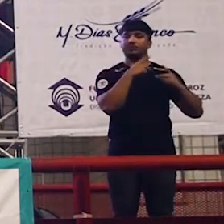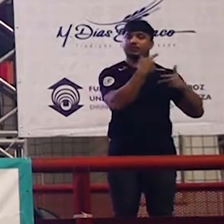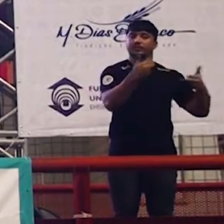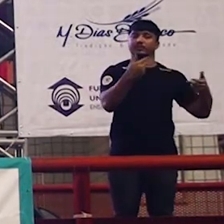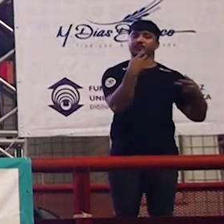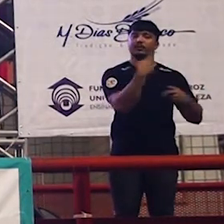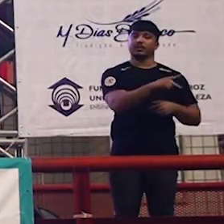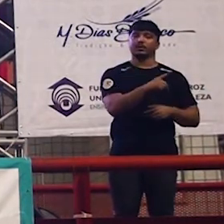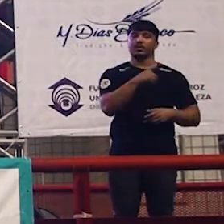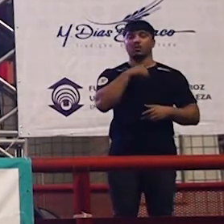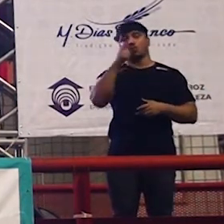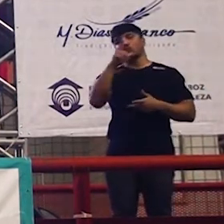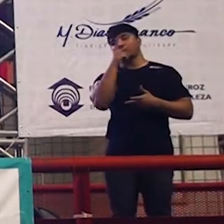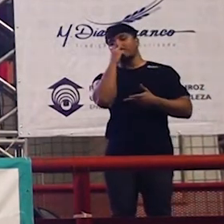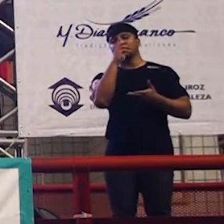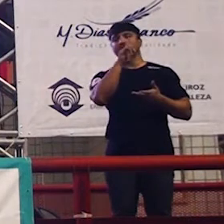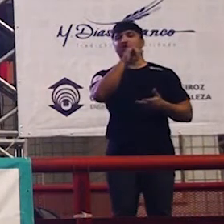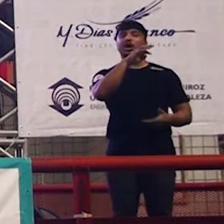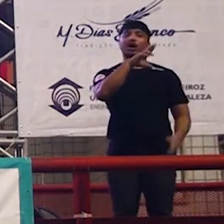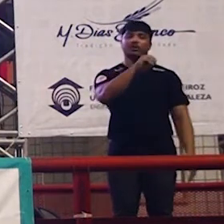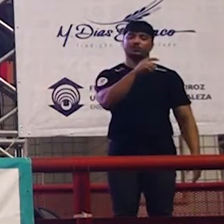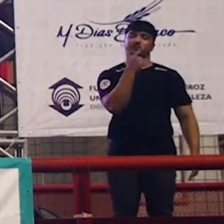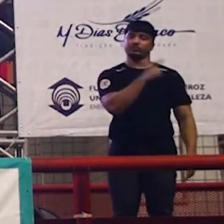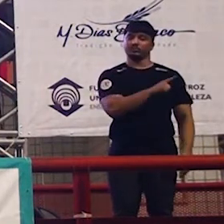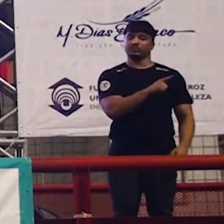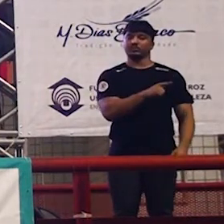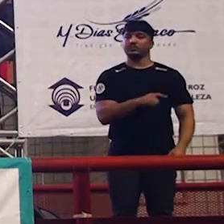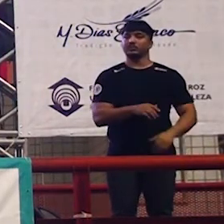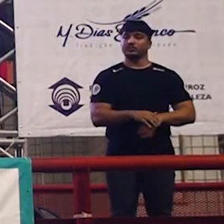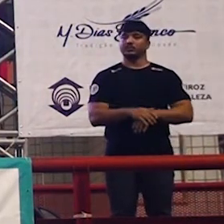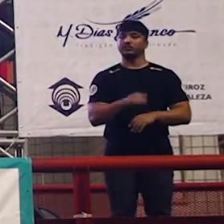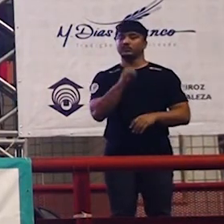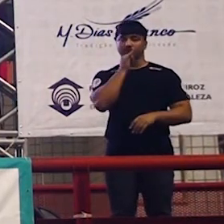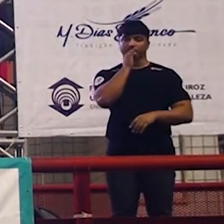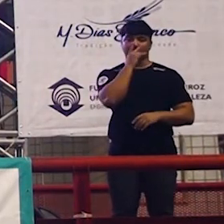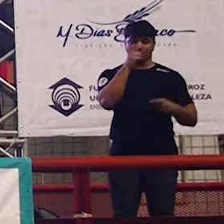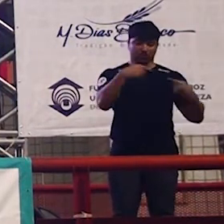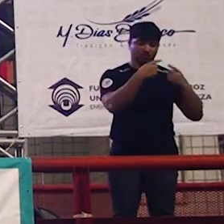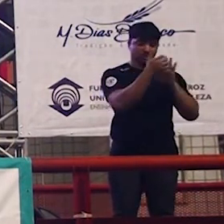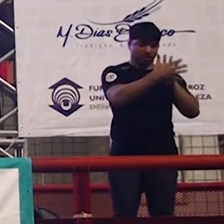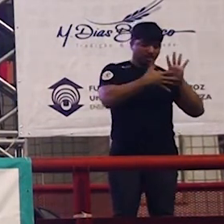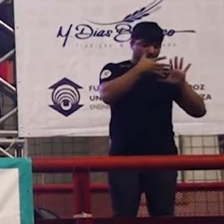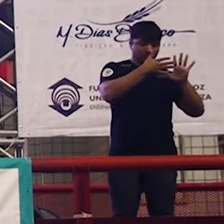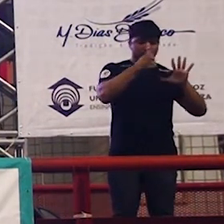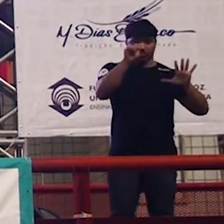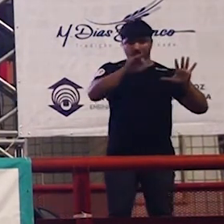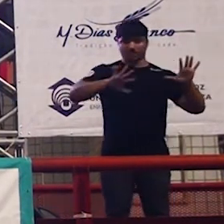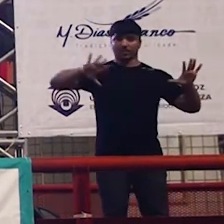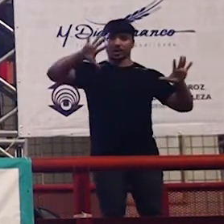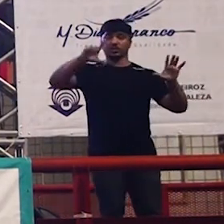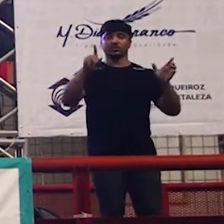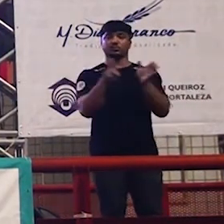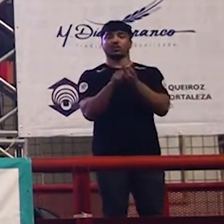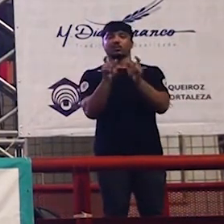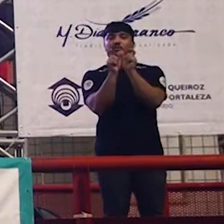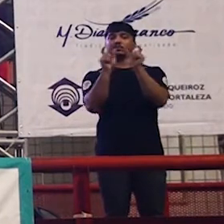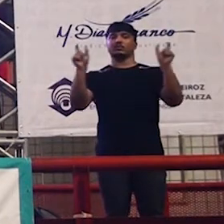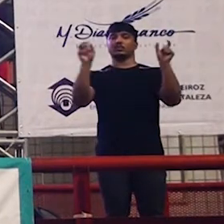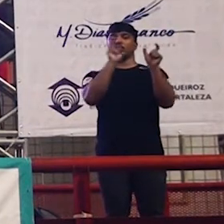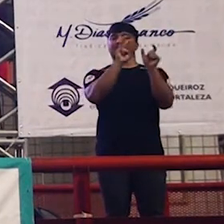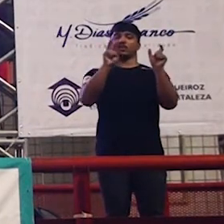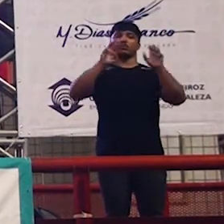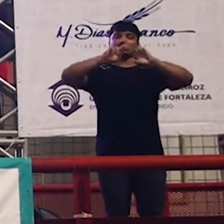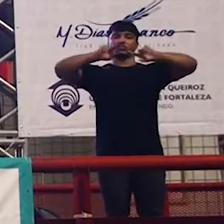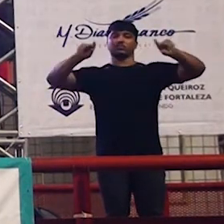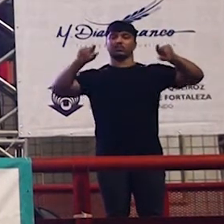Outros funcionam mais como diários online. Um blog típico combina texto, imagens e links para outros